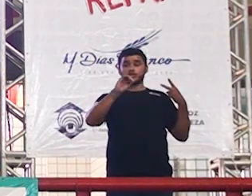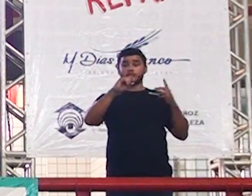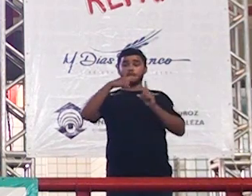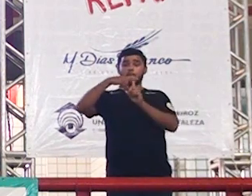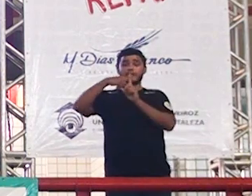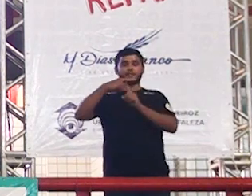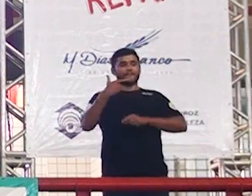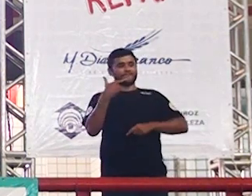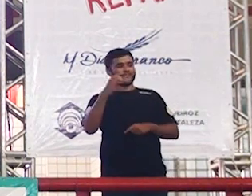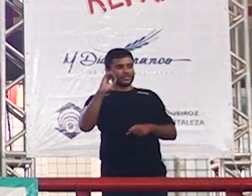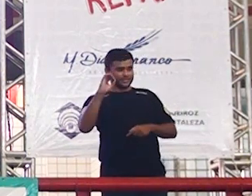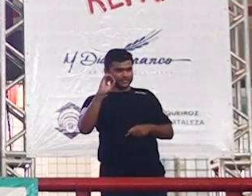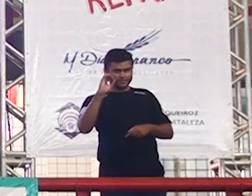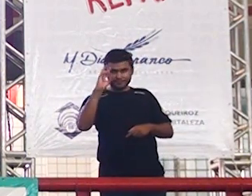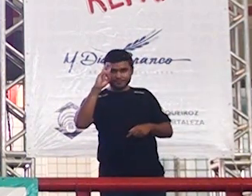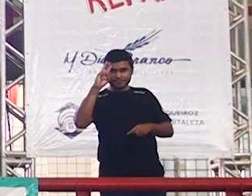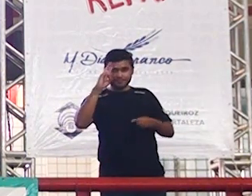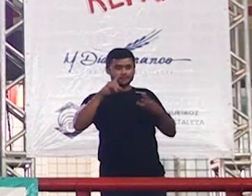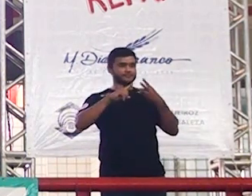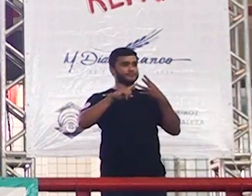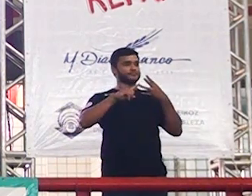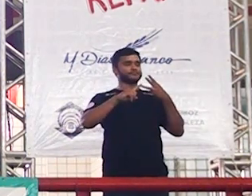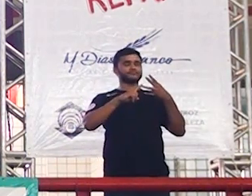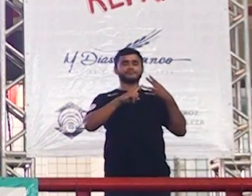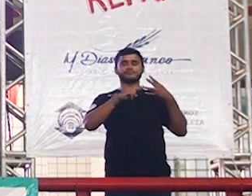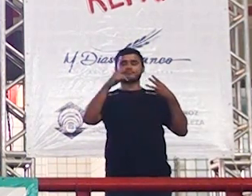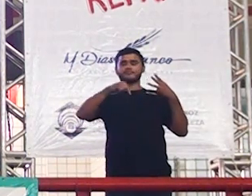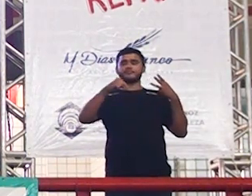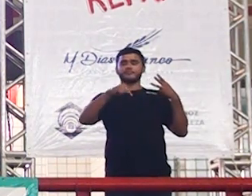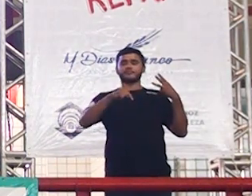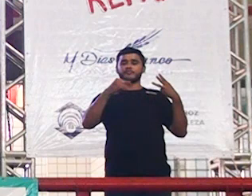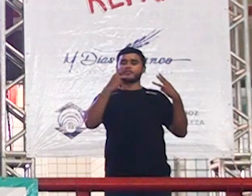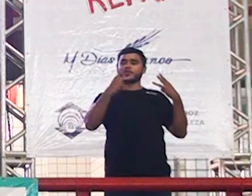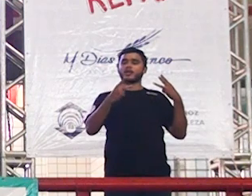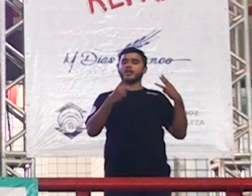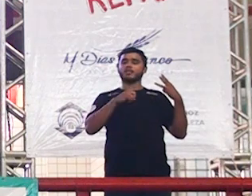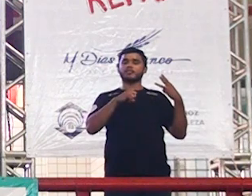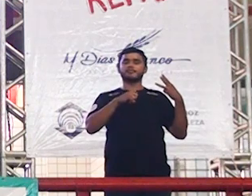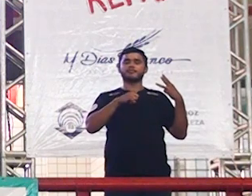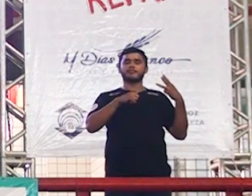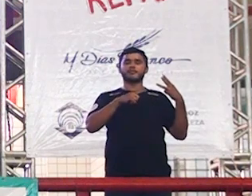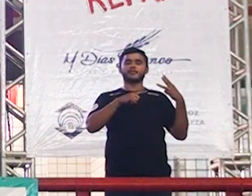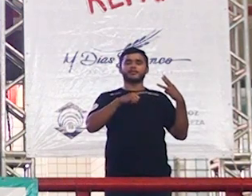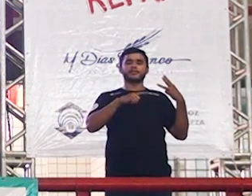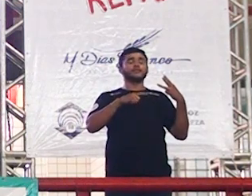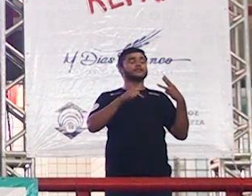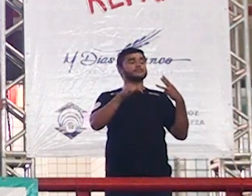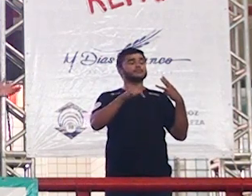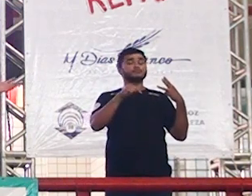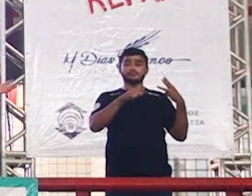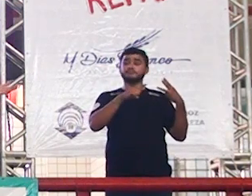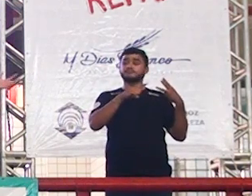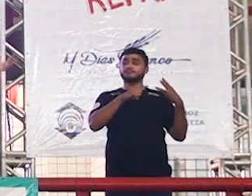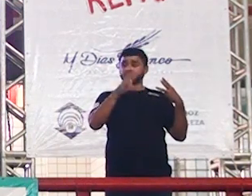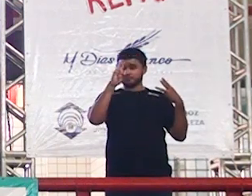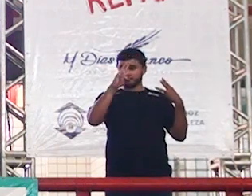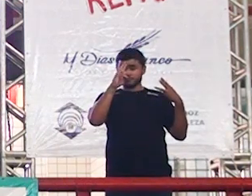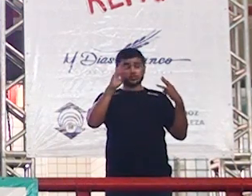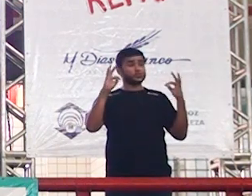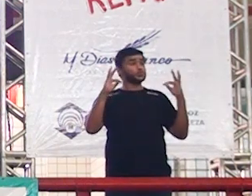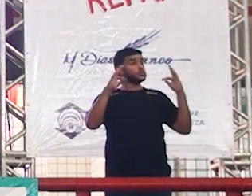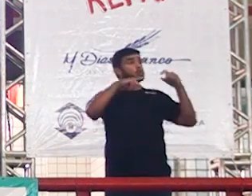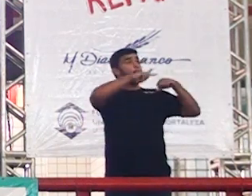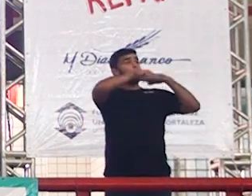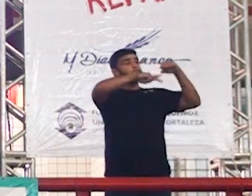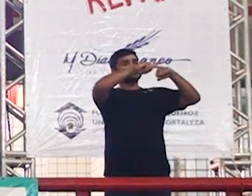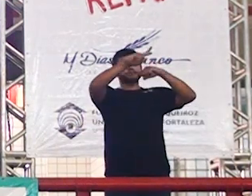Rio+20, e este ano sediou também um evento mundial pesado. Galera, o mundo inteiro veio